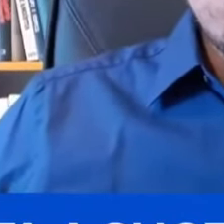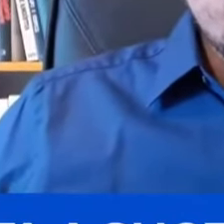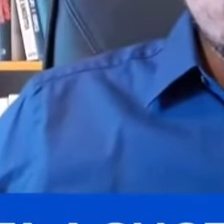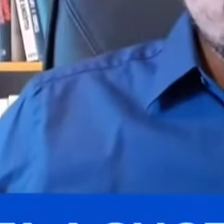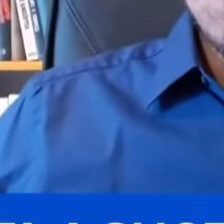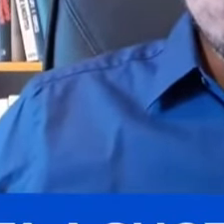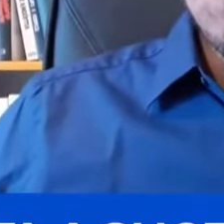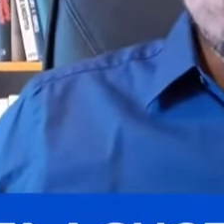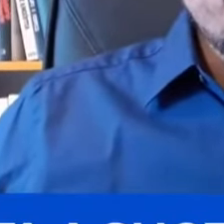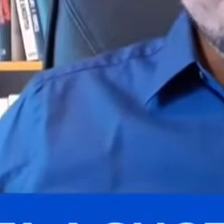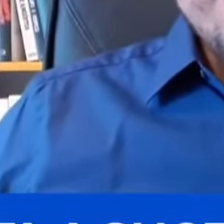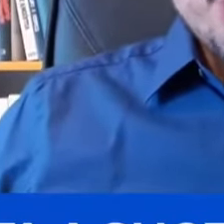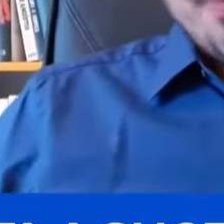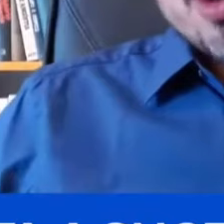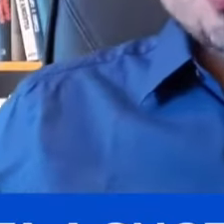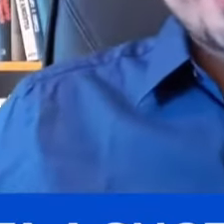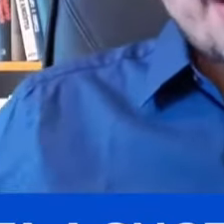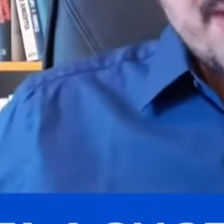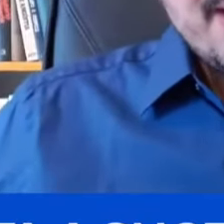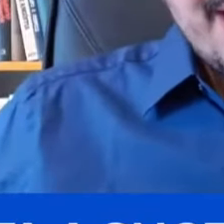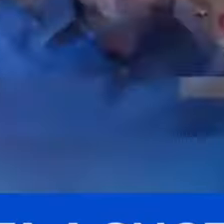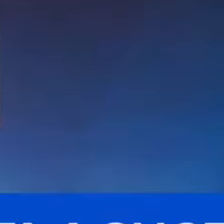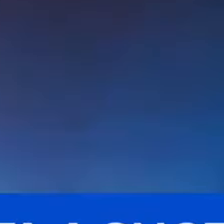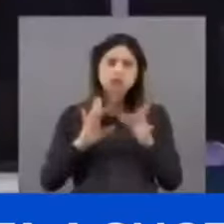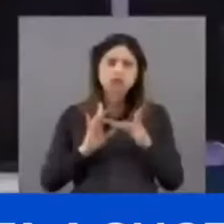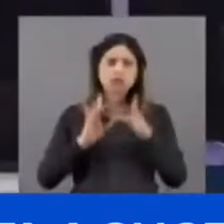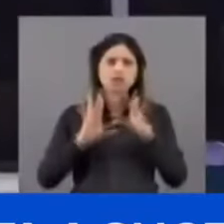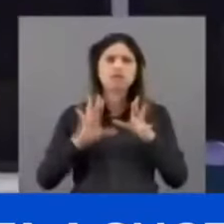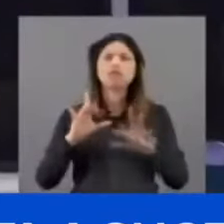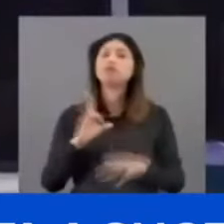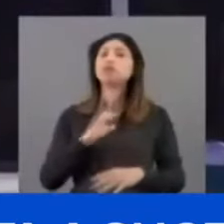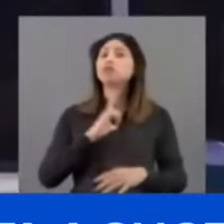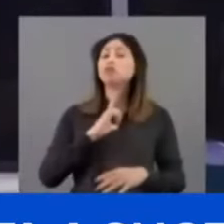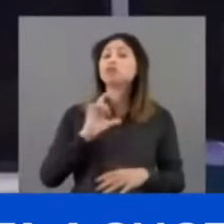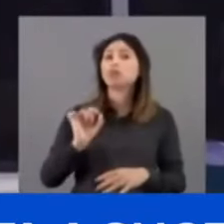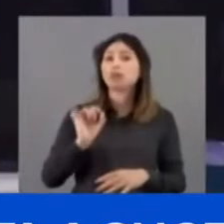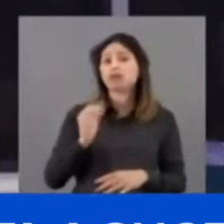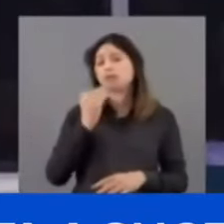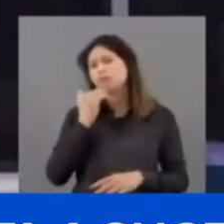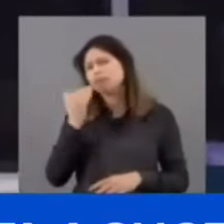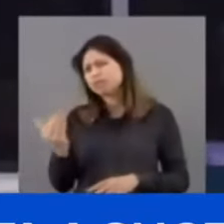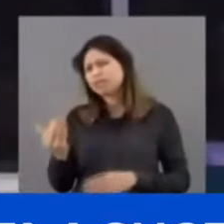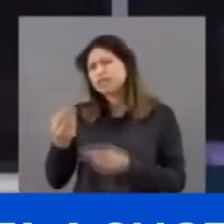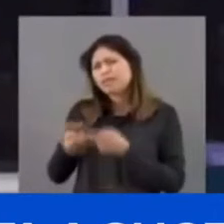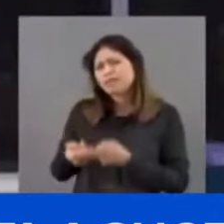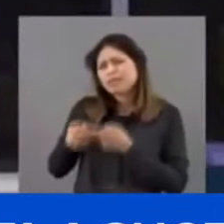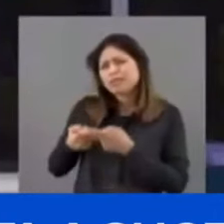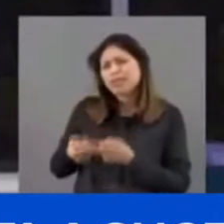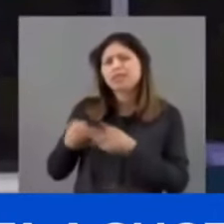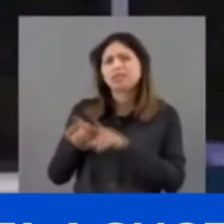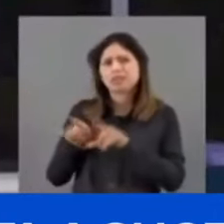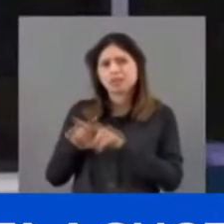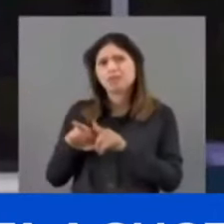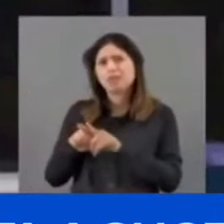muito muito desproporcional às vezes, porque praticamente são eles que decidem qualquer votação, né, seja de temas